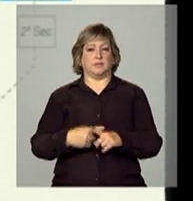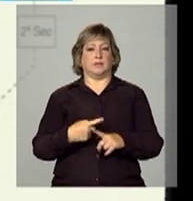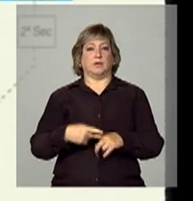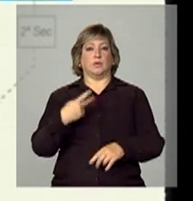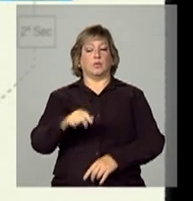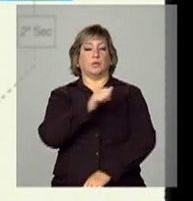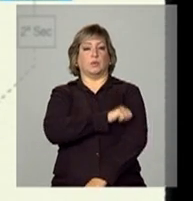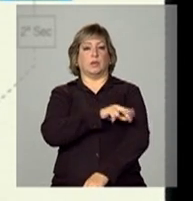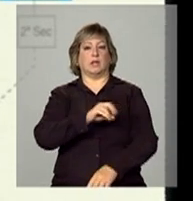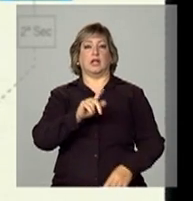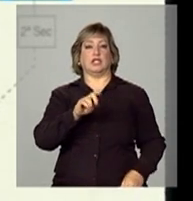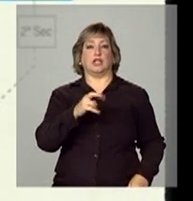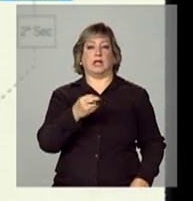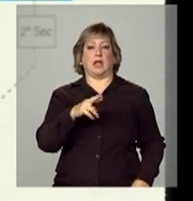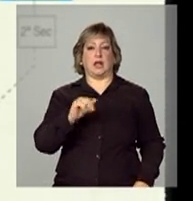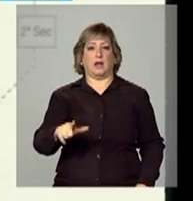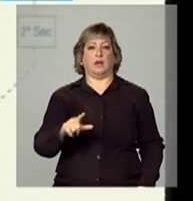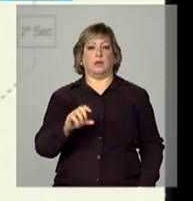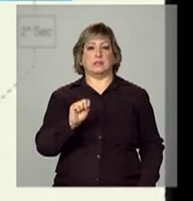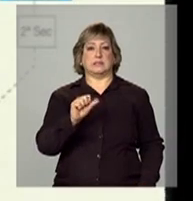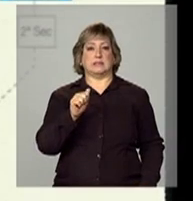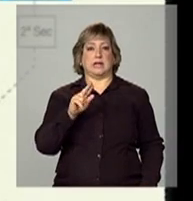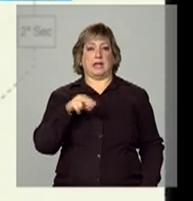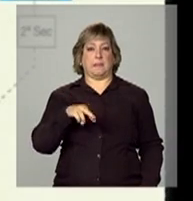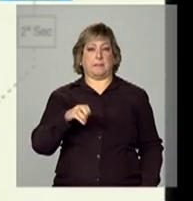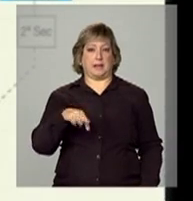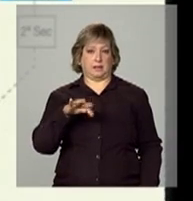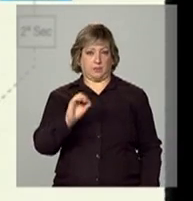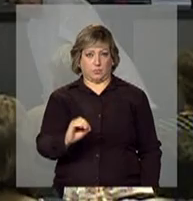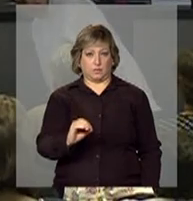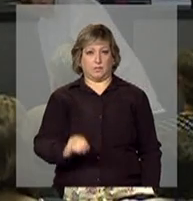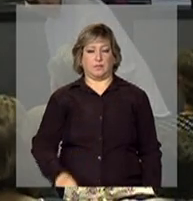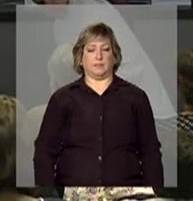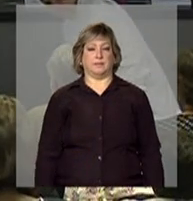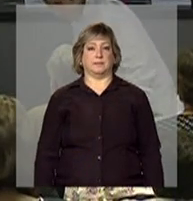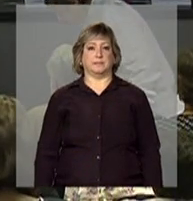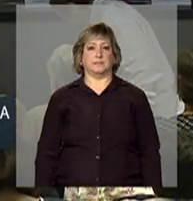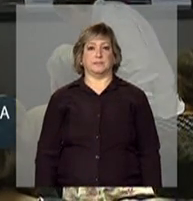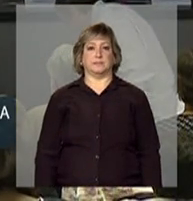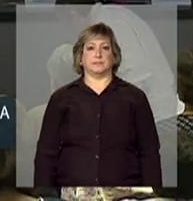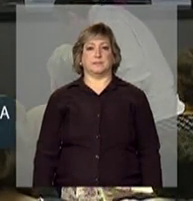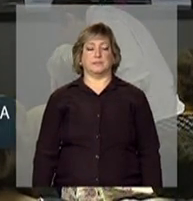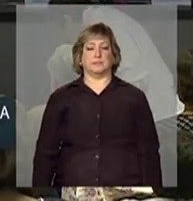Janeiro é o general Ciseno Sarmento. Está claro?